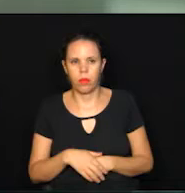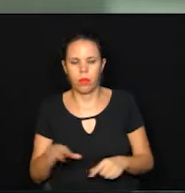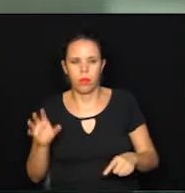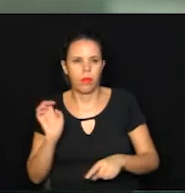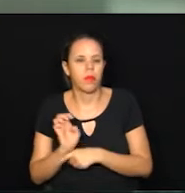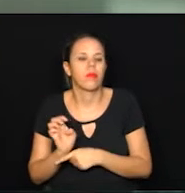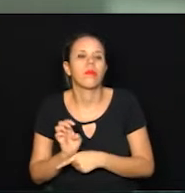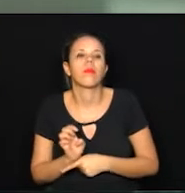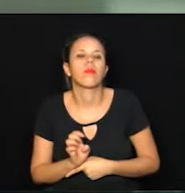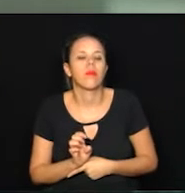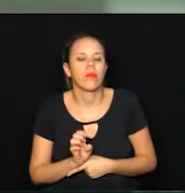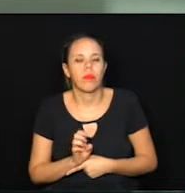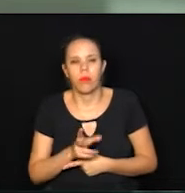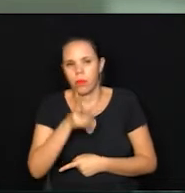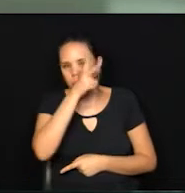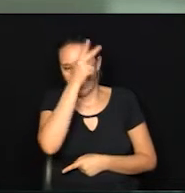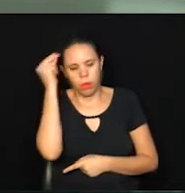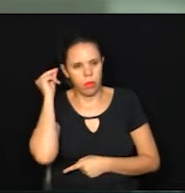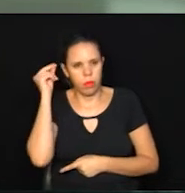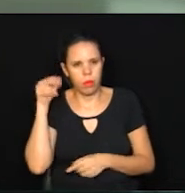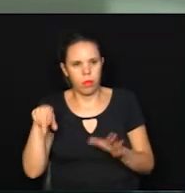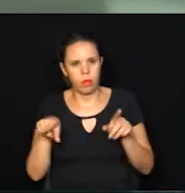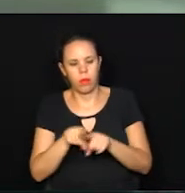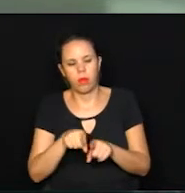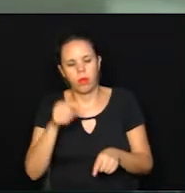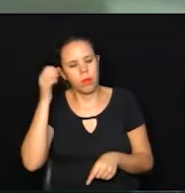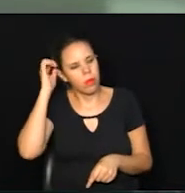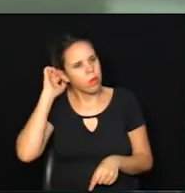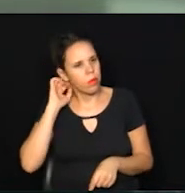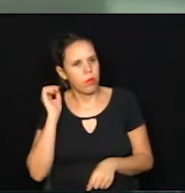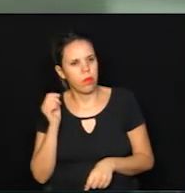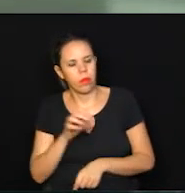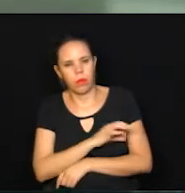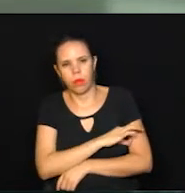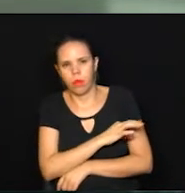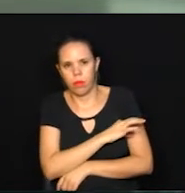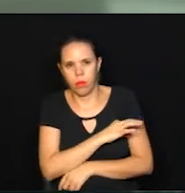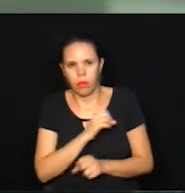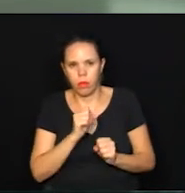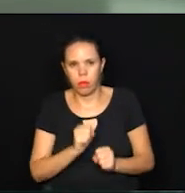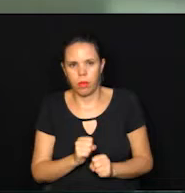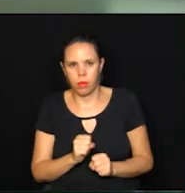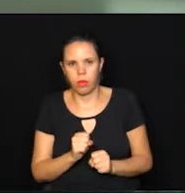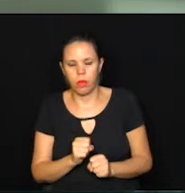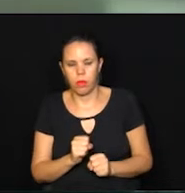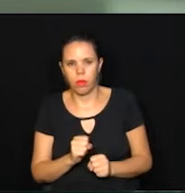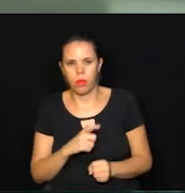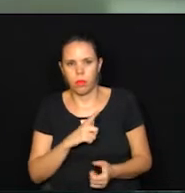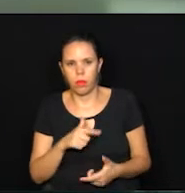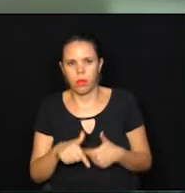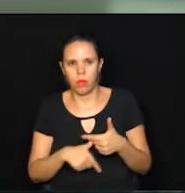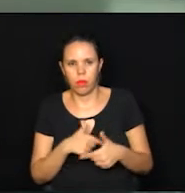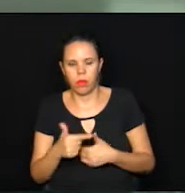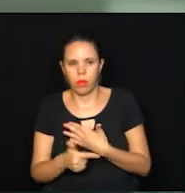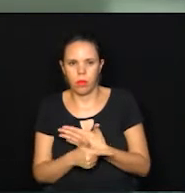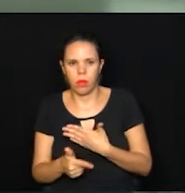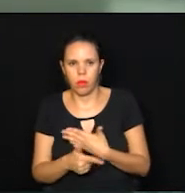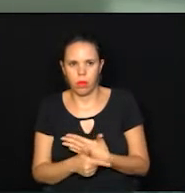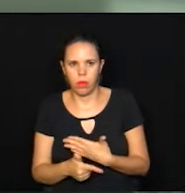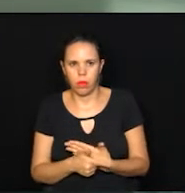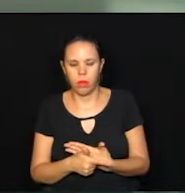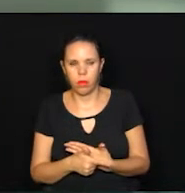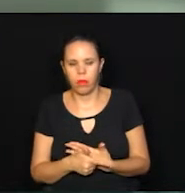estados e prefeituras também. As prefeituras podem e devem exercer um papel de